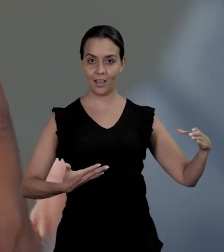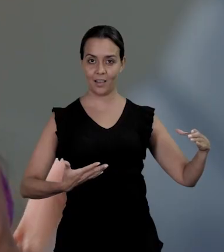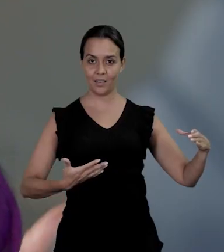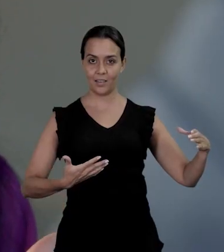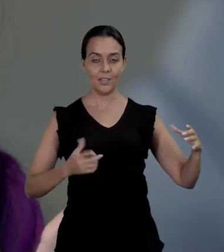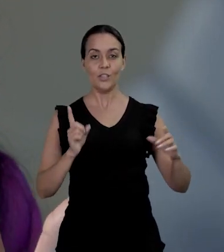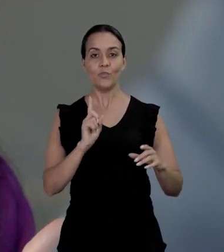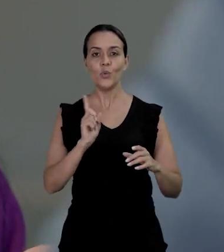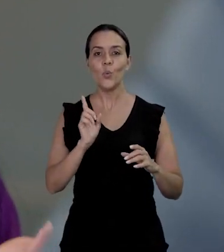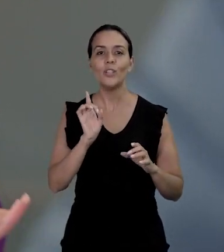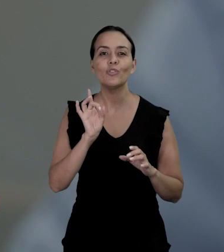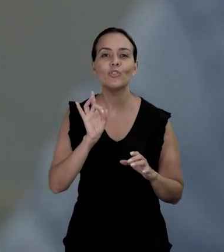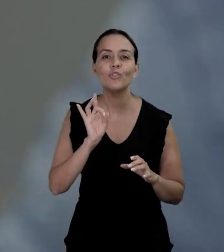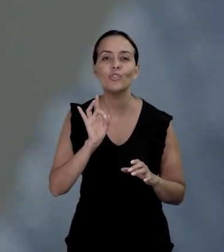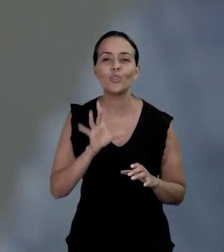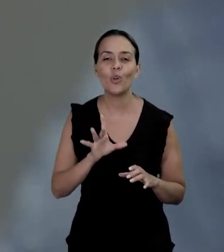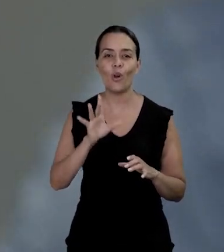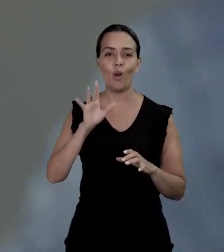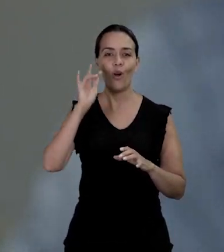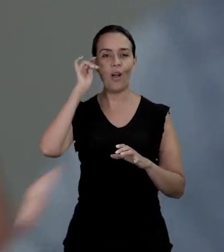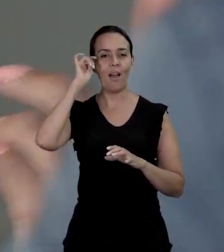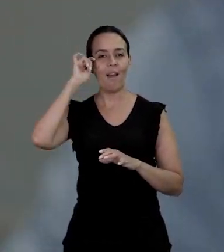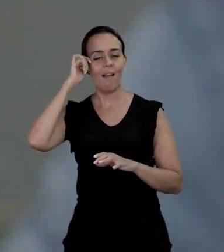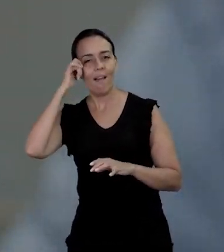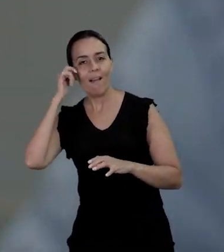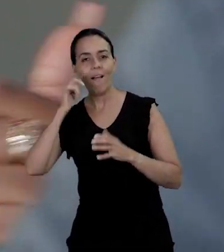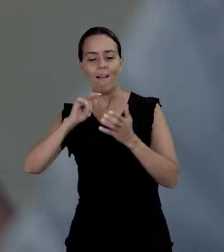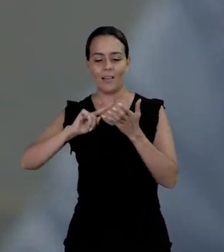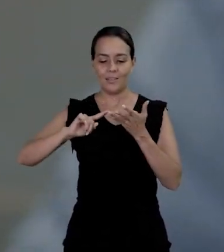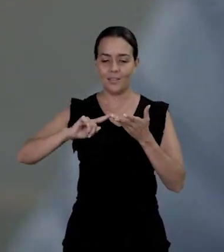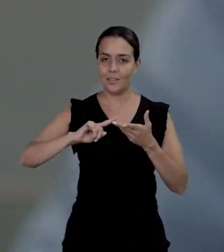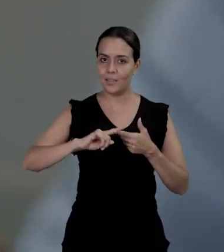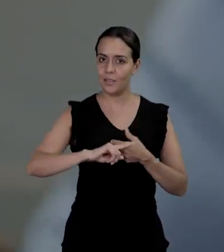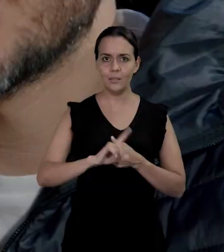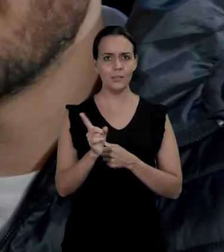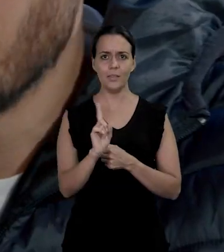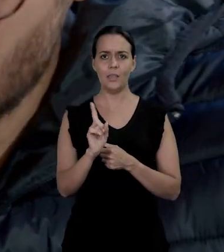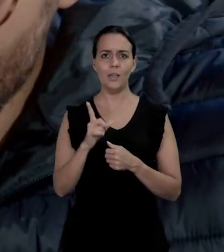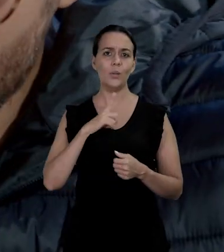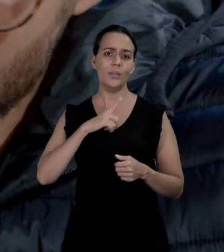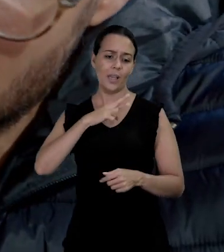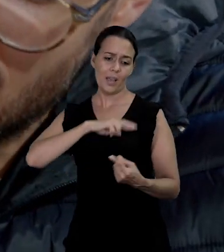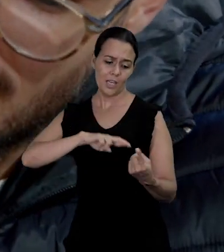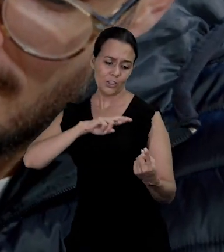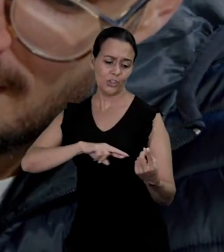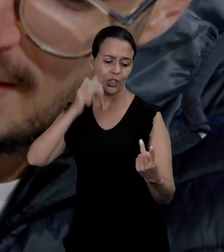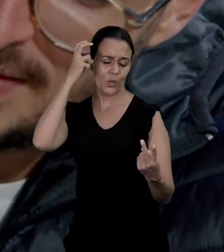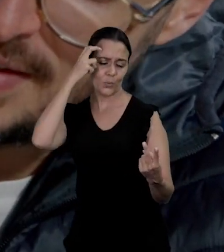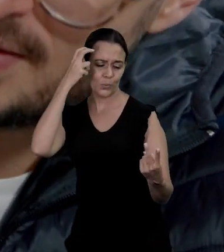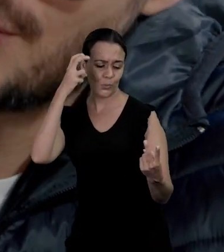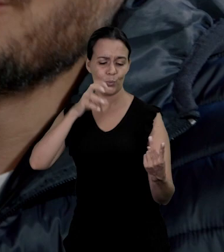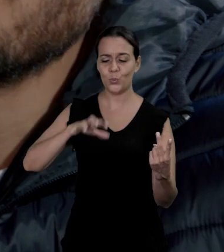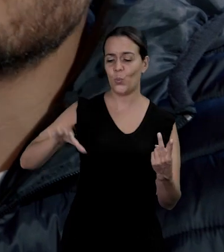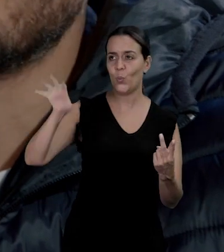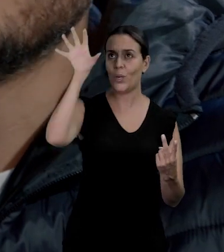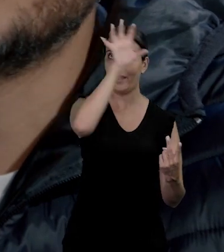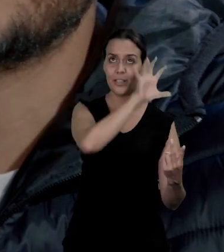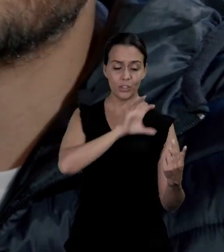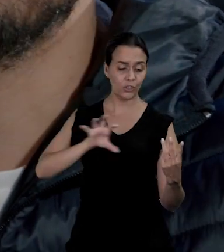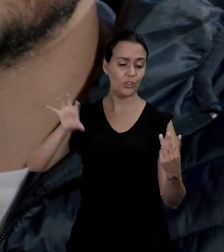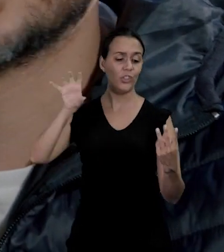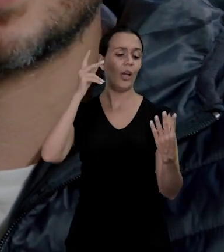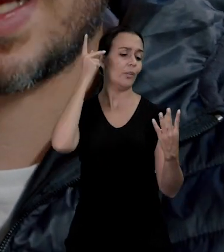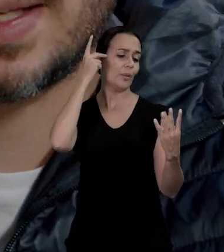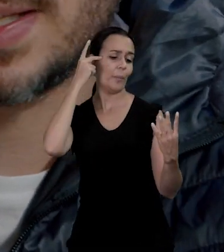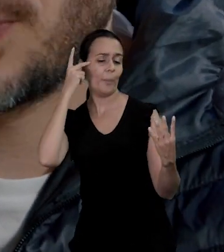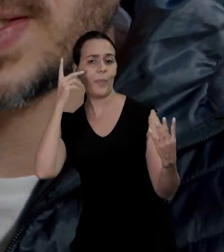tem raça, religião, cultura, região. Quem nasce na Bahia pensa de um jeito, São Paulo pensa de outro. Sem falar nas intersecções, né, entre